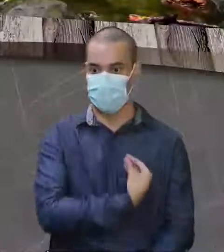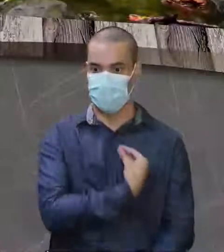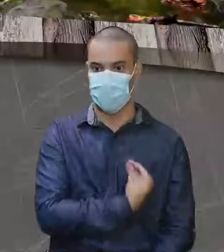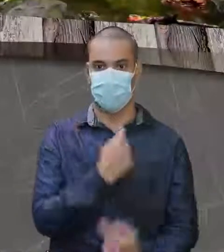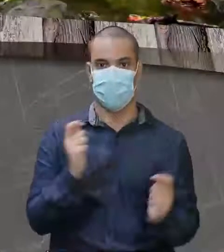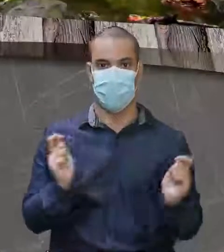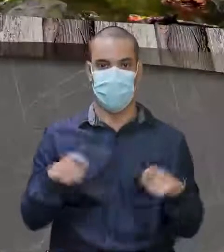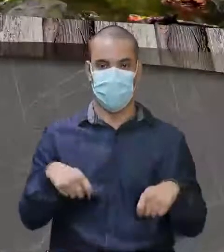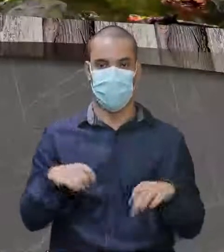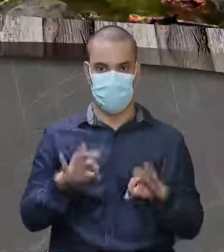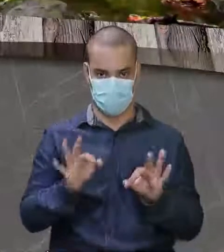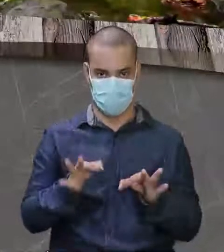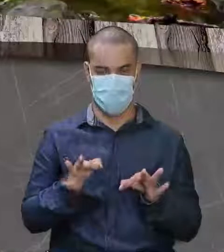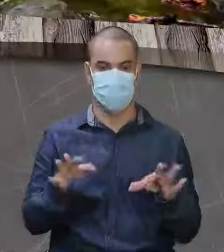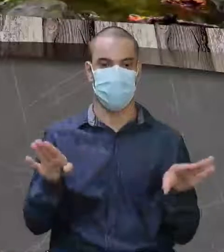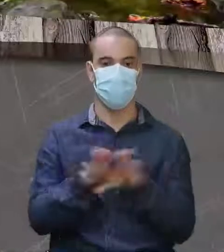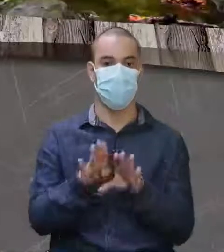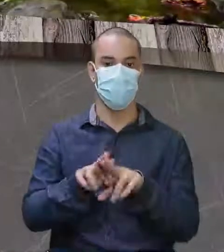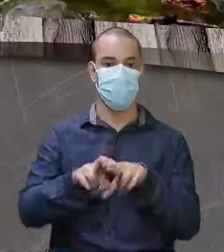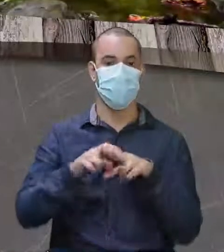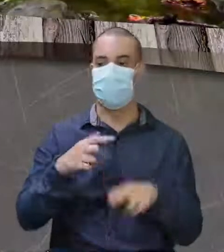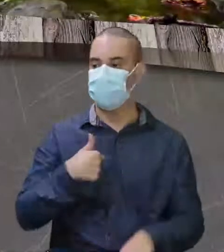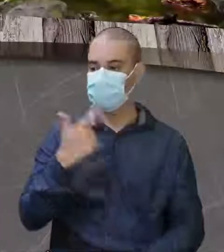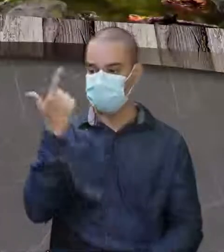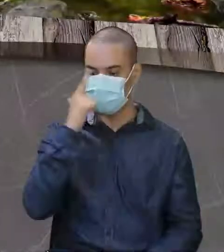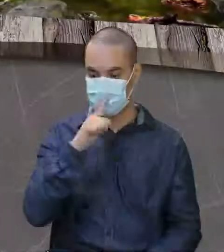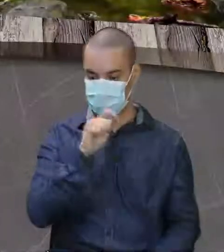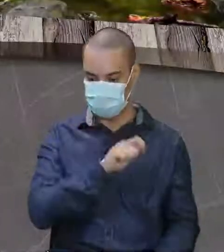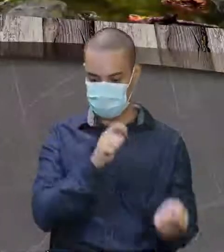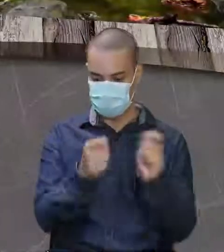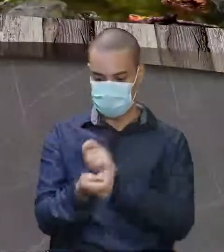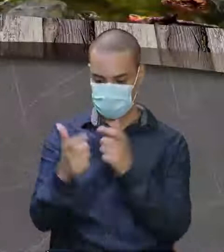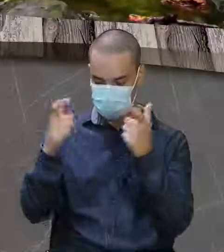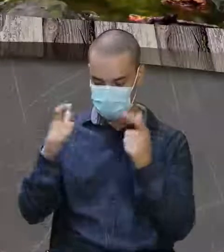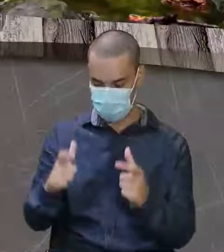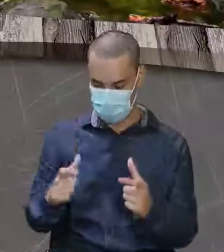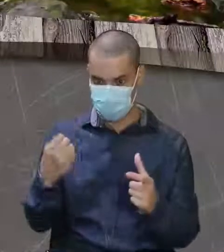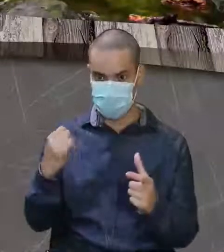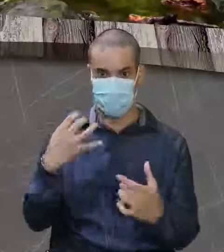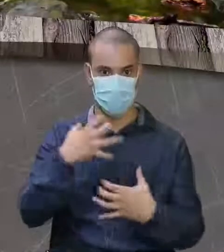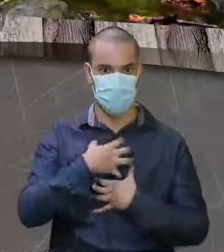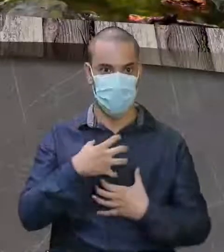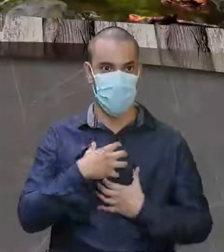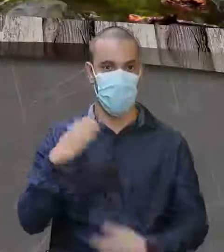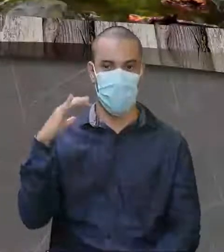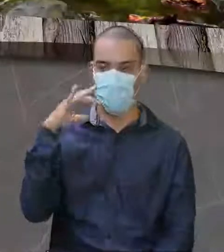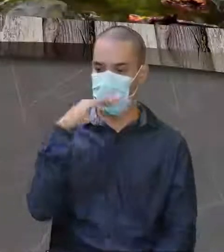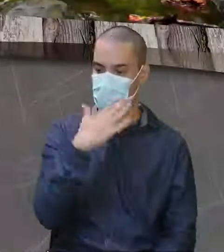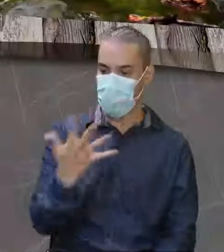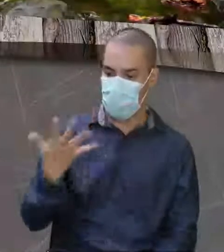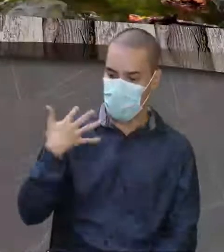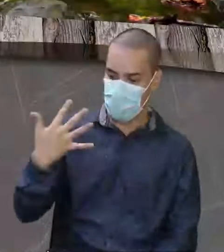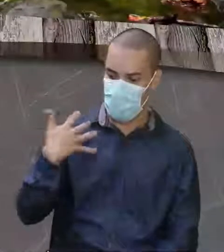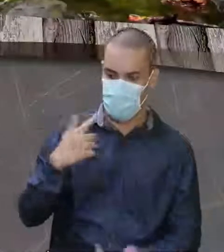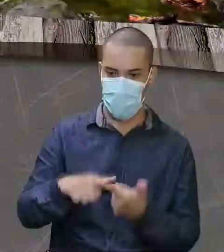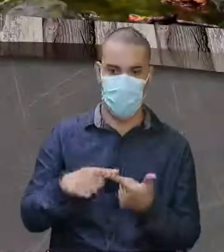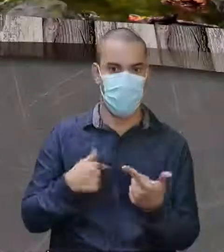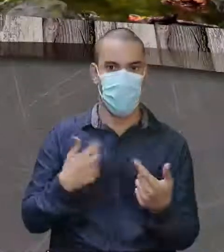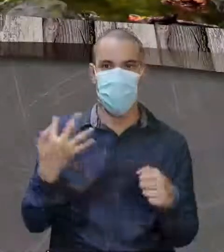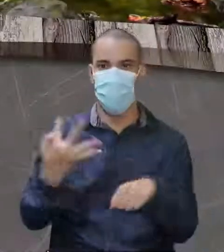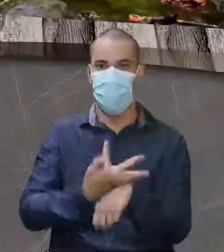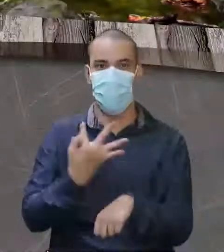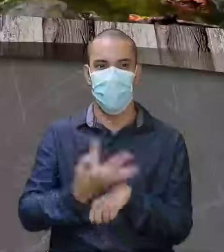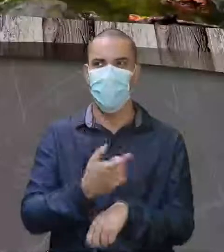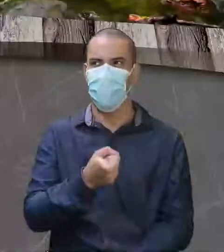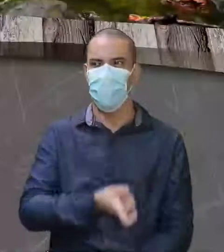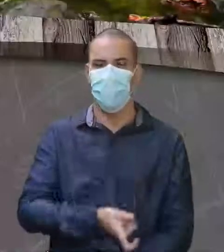local. Entendeu? Eu não vou conseguir me adaptar num local se eu sinto muito calor, se eu não consigo resistir, por exemplo,